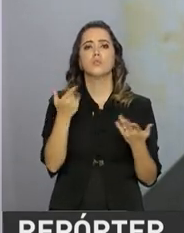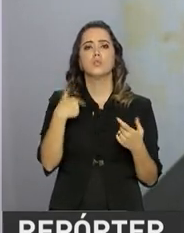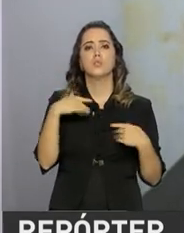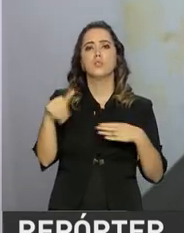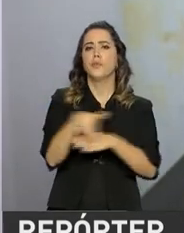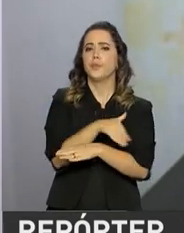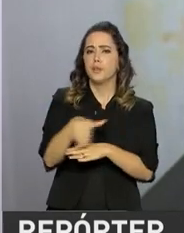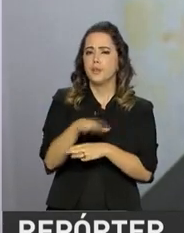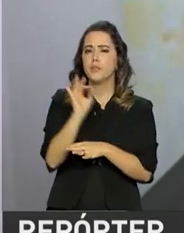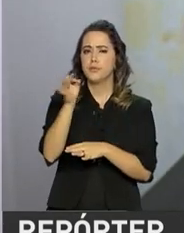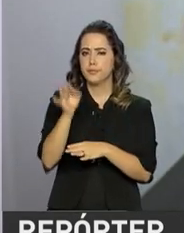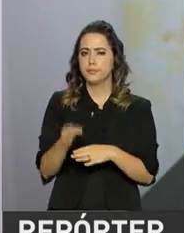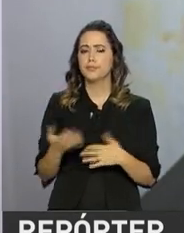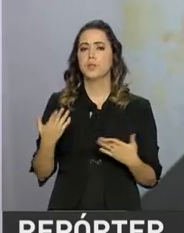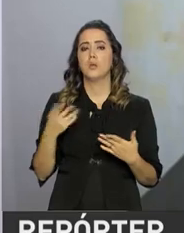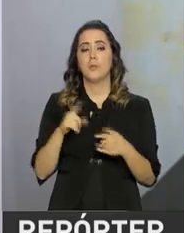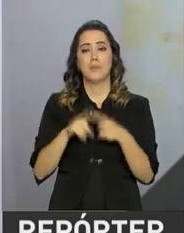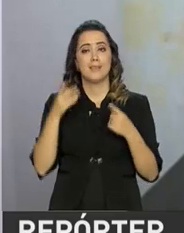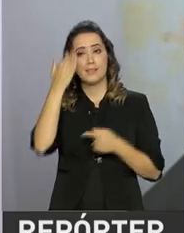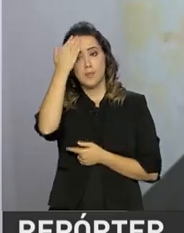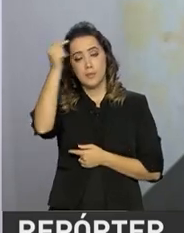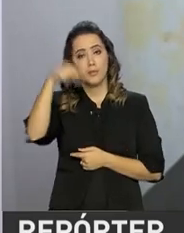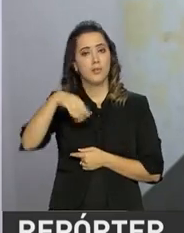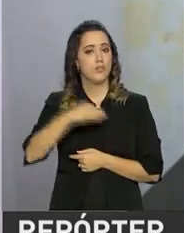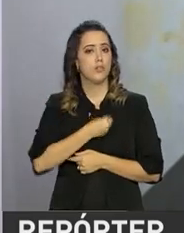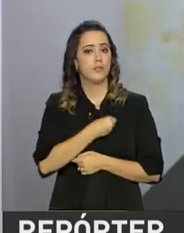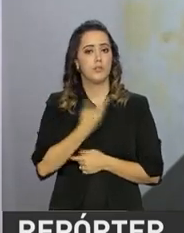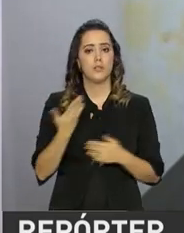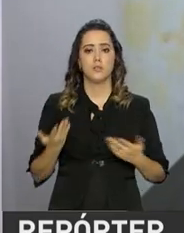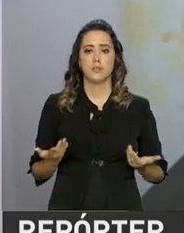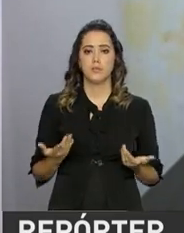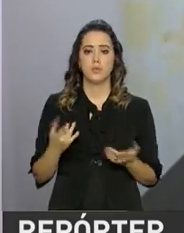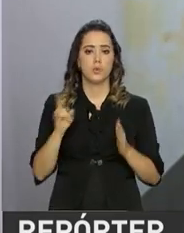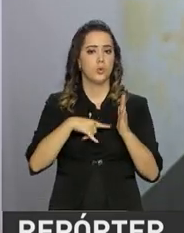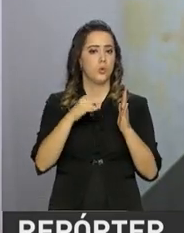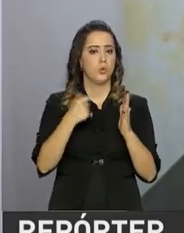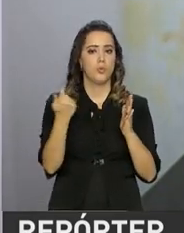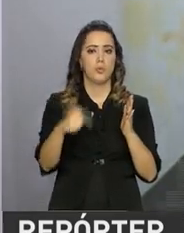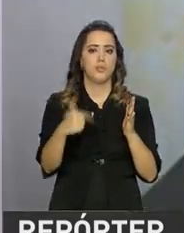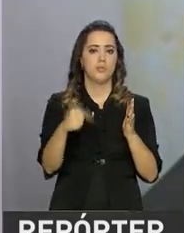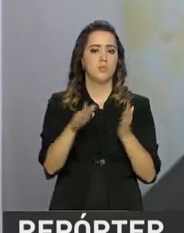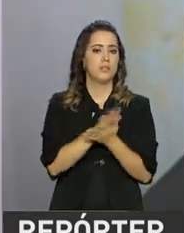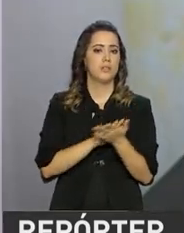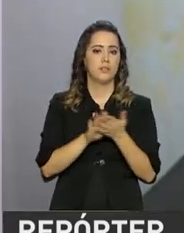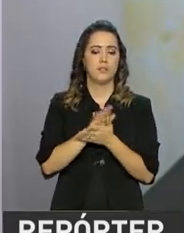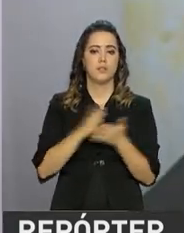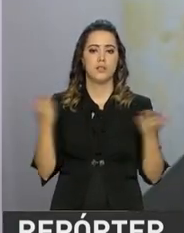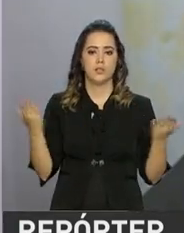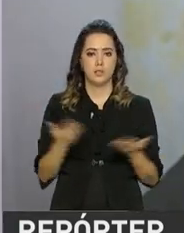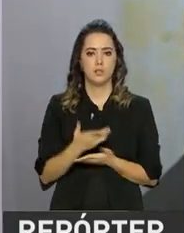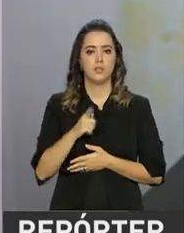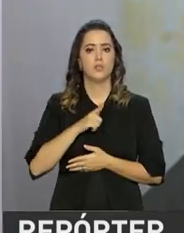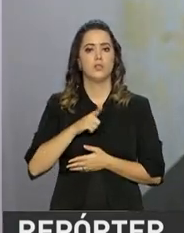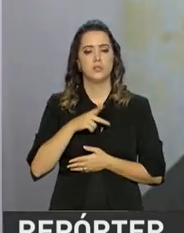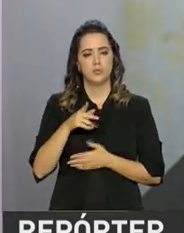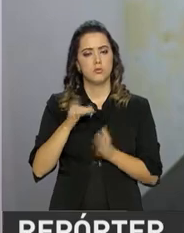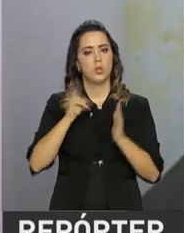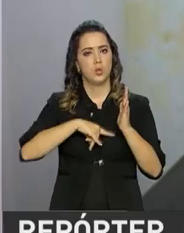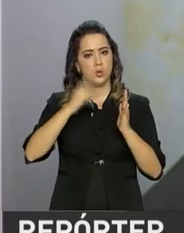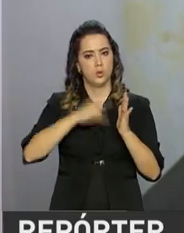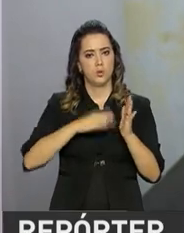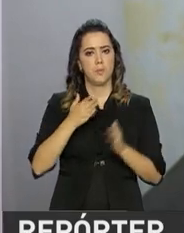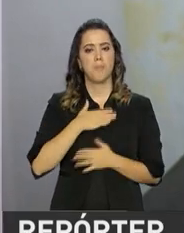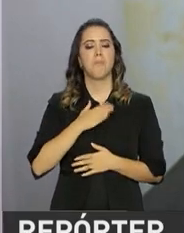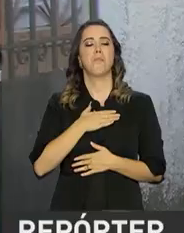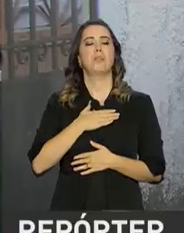Cláudio Coutinho. Mas eu só sabia que eu morava aqui. Não tinha documento nenhum. Agora não, agora eu posso dizer a